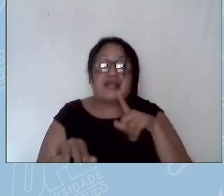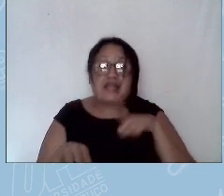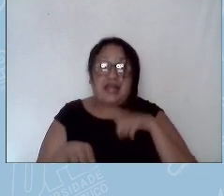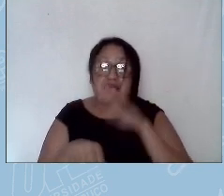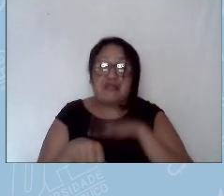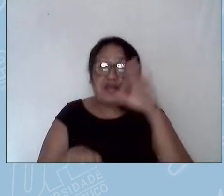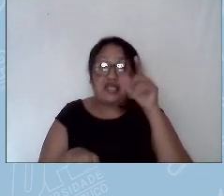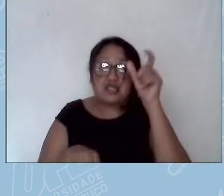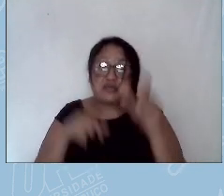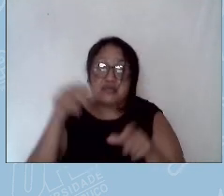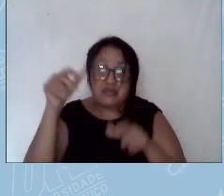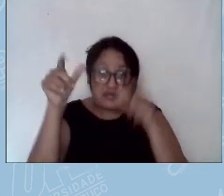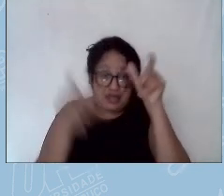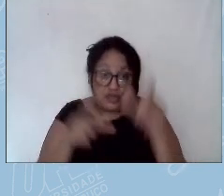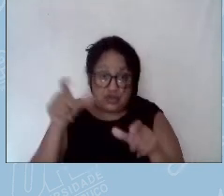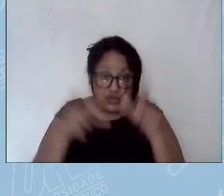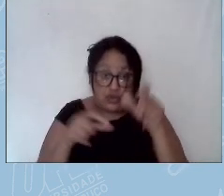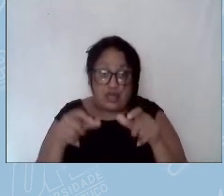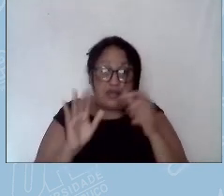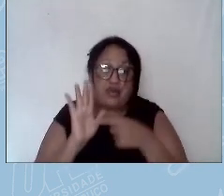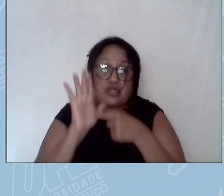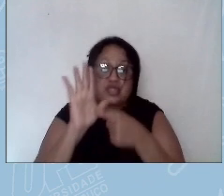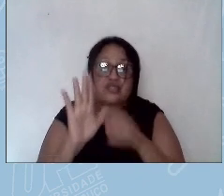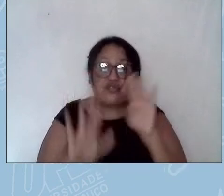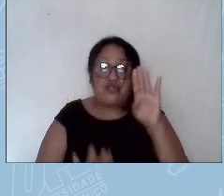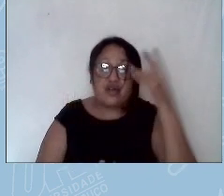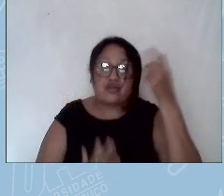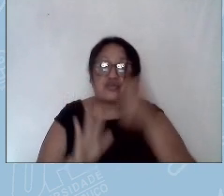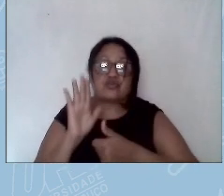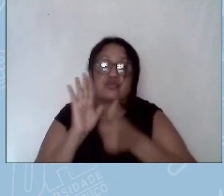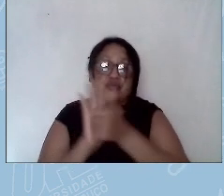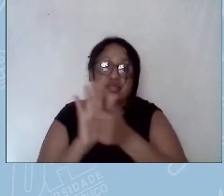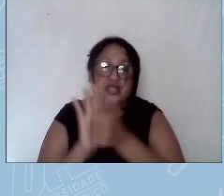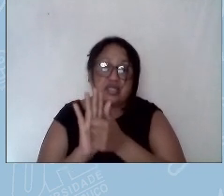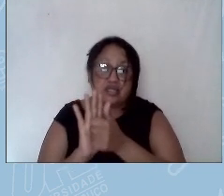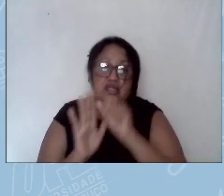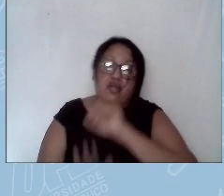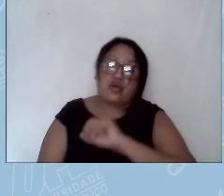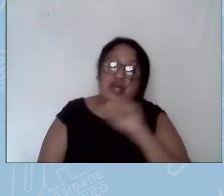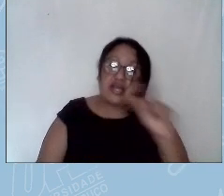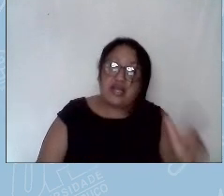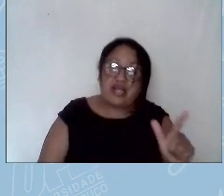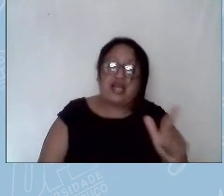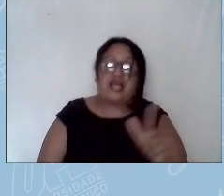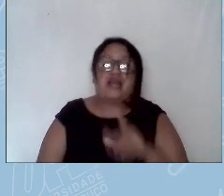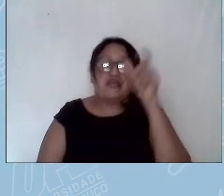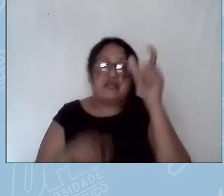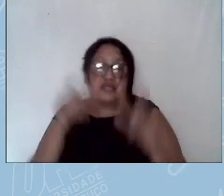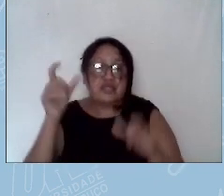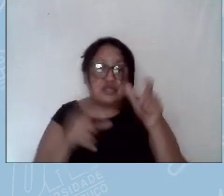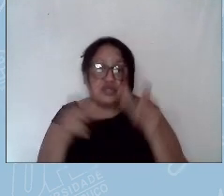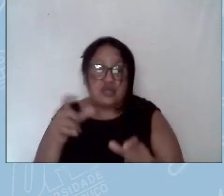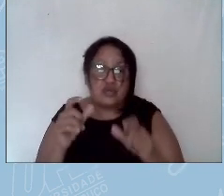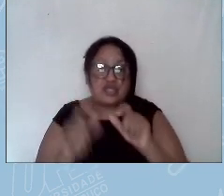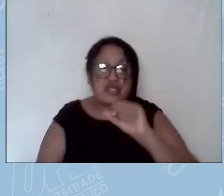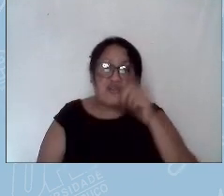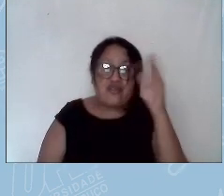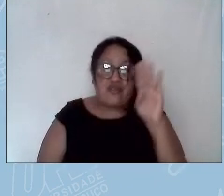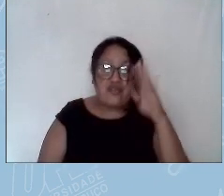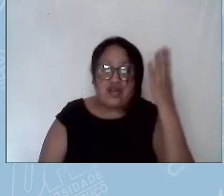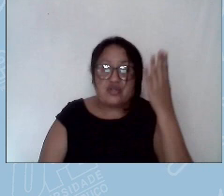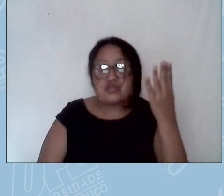apresentando falso positivo do que indivíduos apresentando falso negativo para a doença